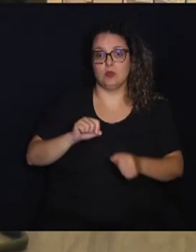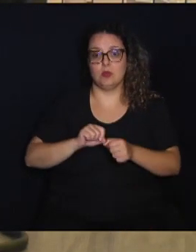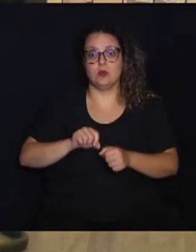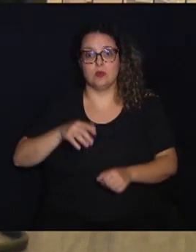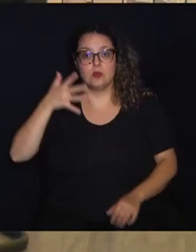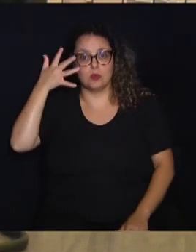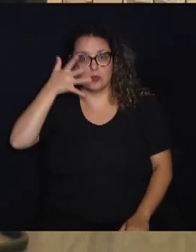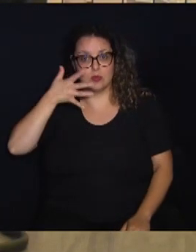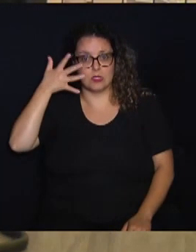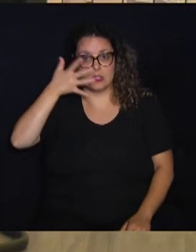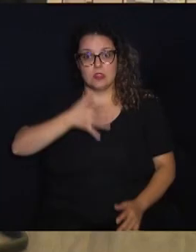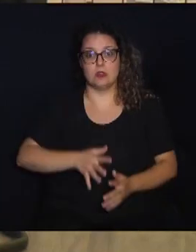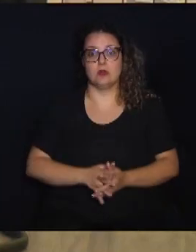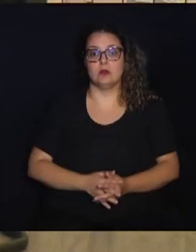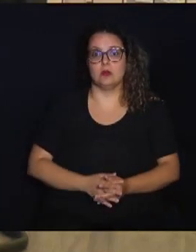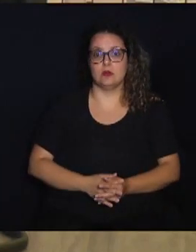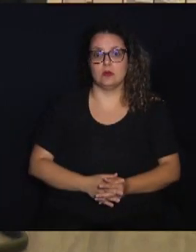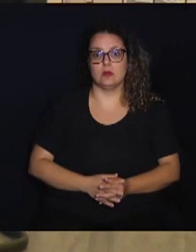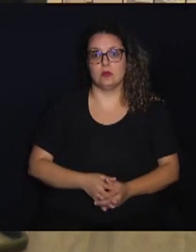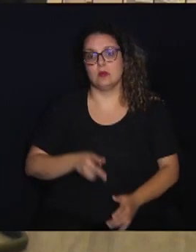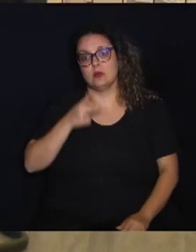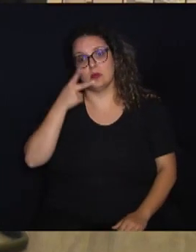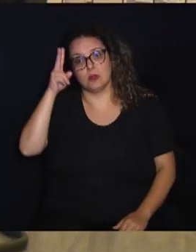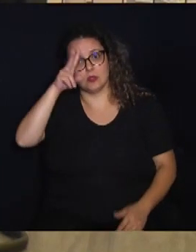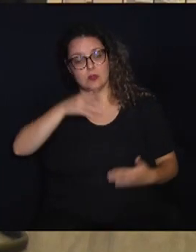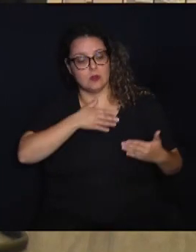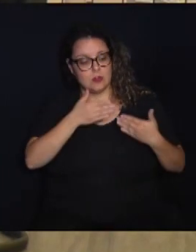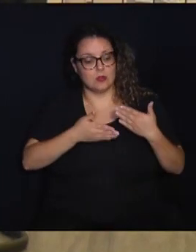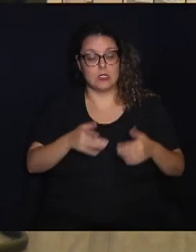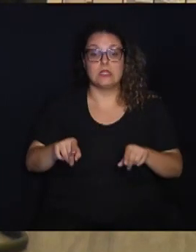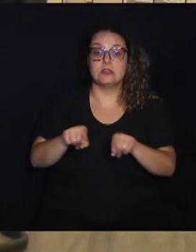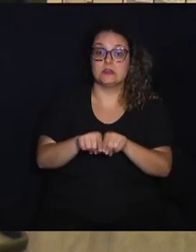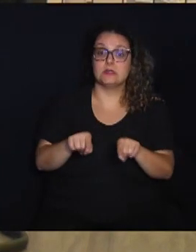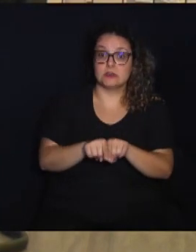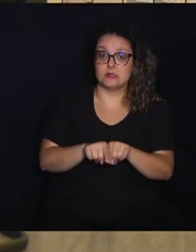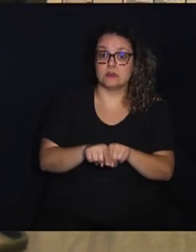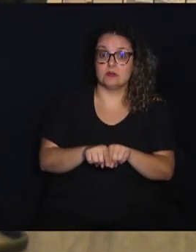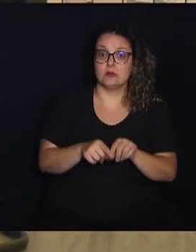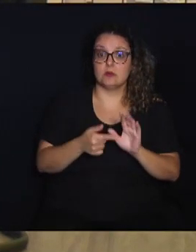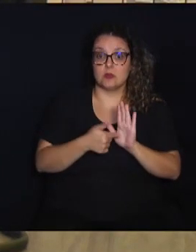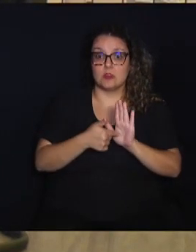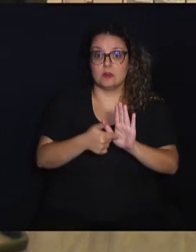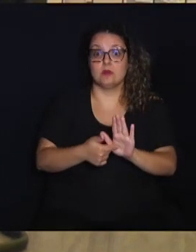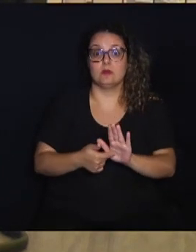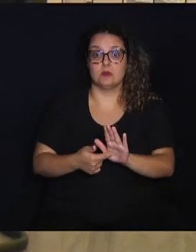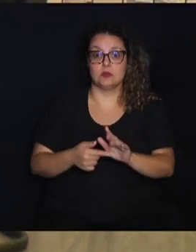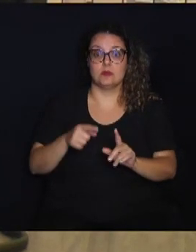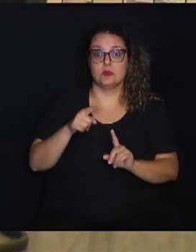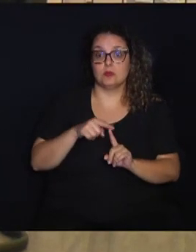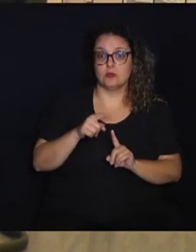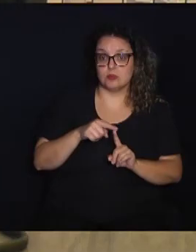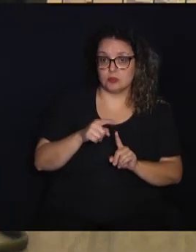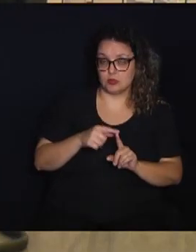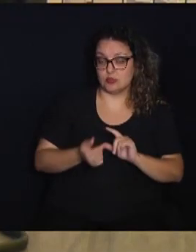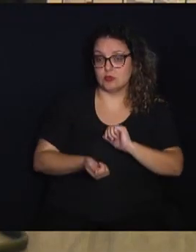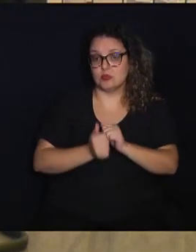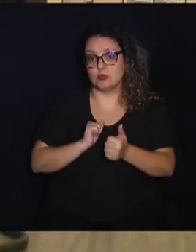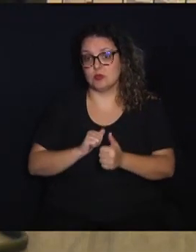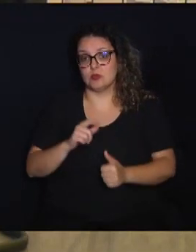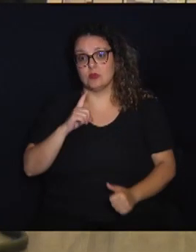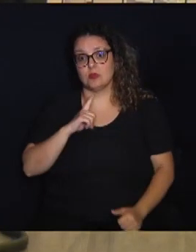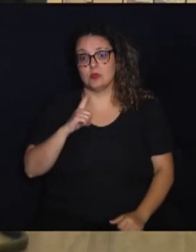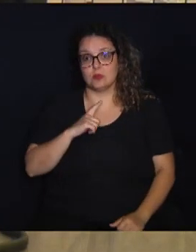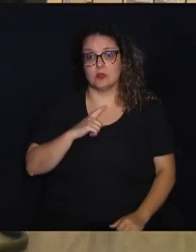palestra falando da sua trajetória e vai, inclusive, fazer uma demonstração da modalidade. Isso vai ter, olha,